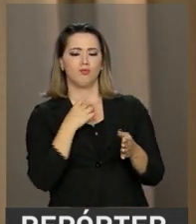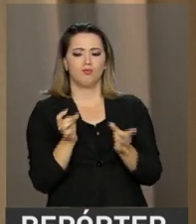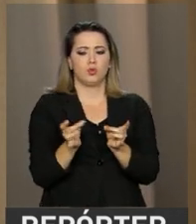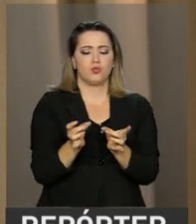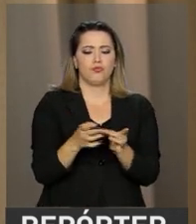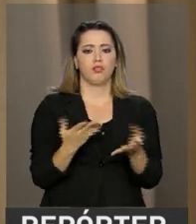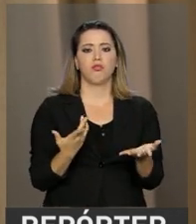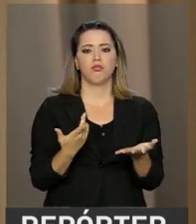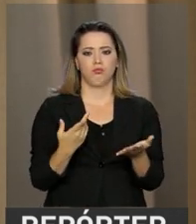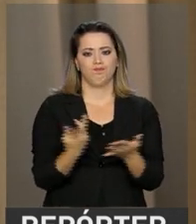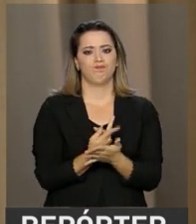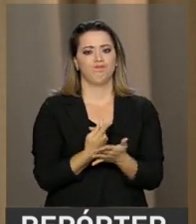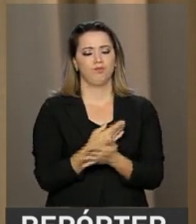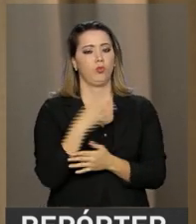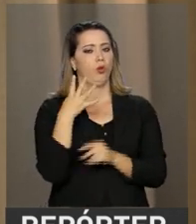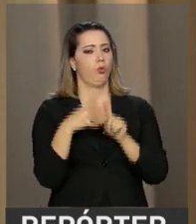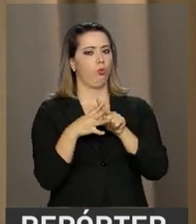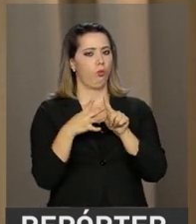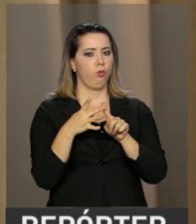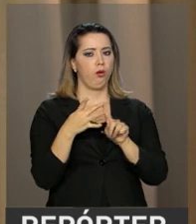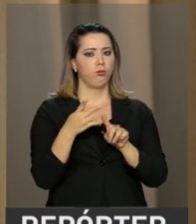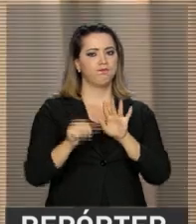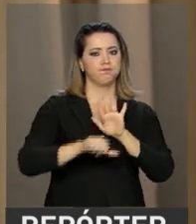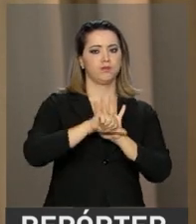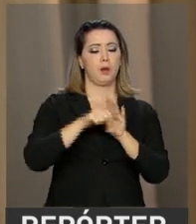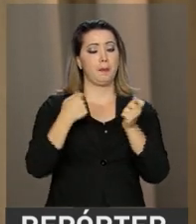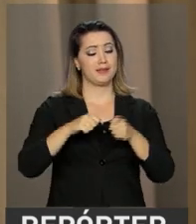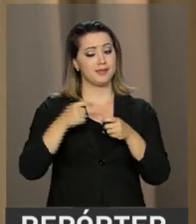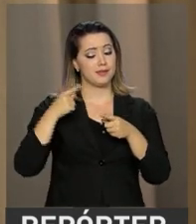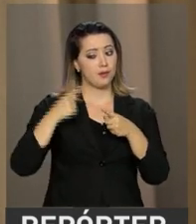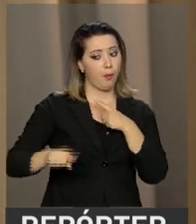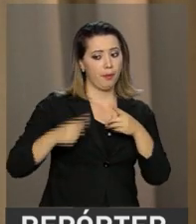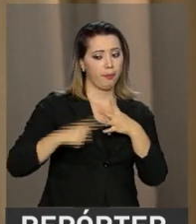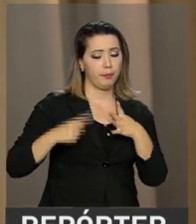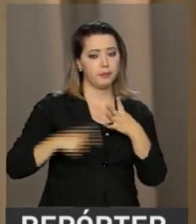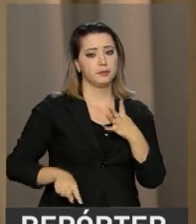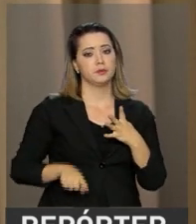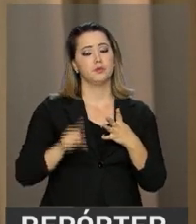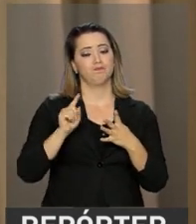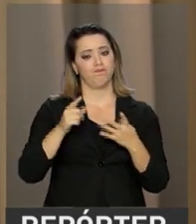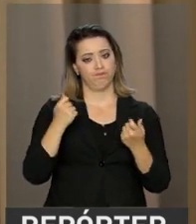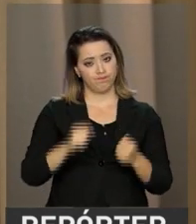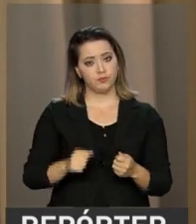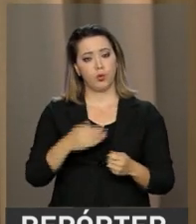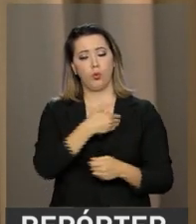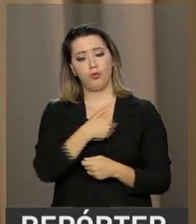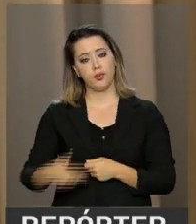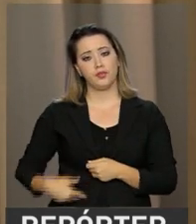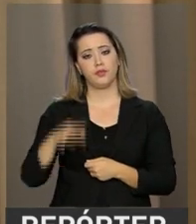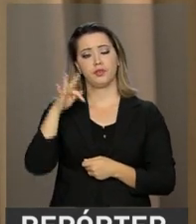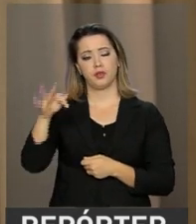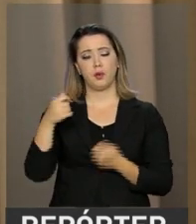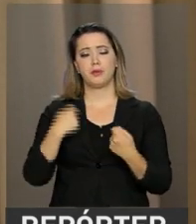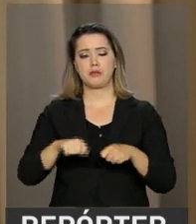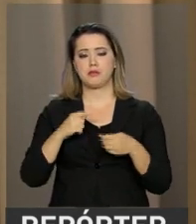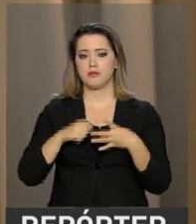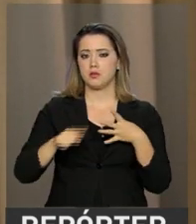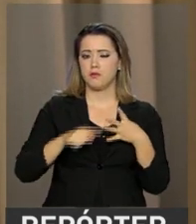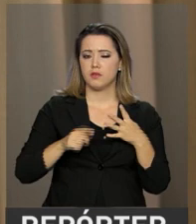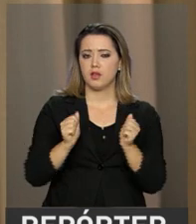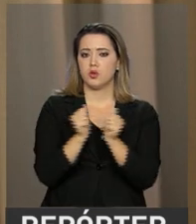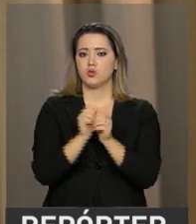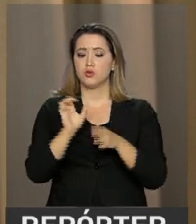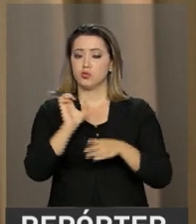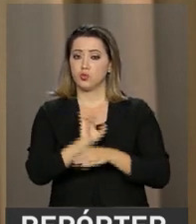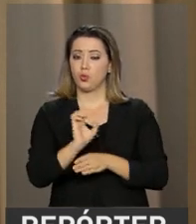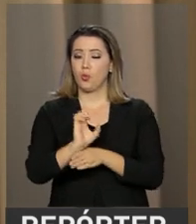ilícito são quatro crimes fundamentais principais que compete a união combater em parceria